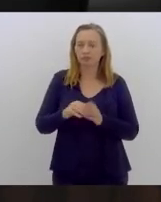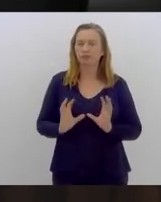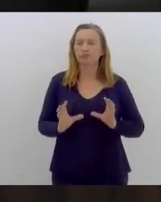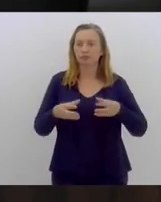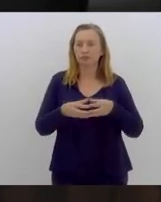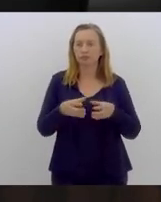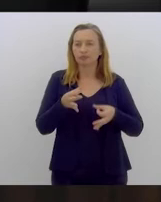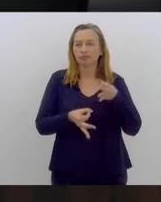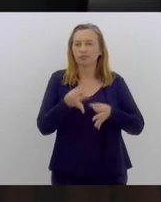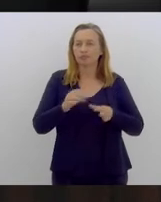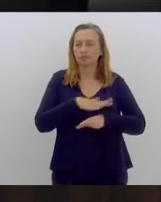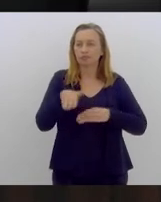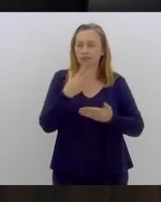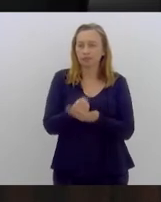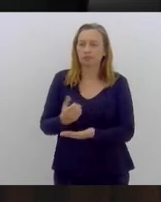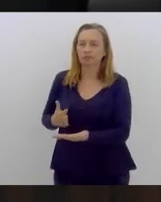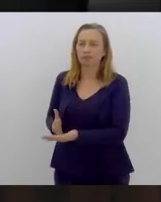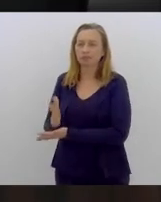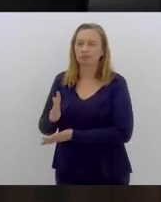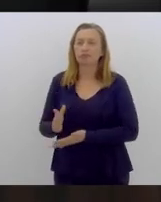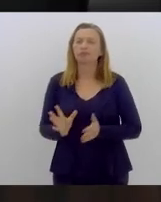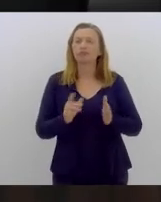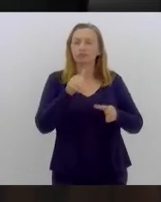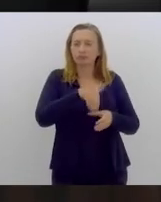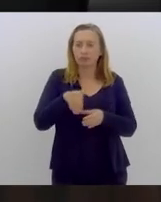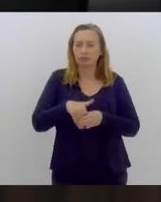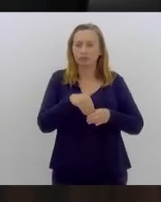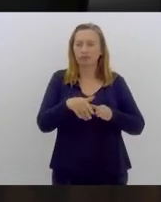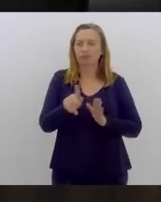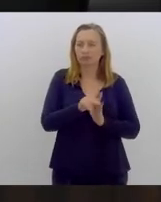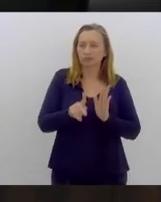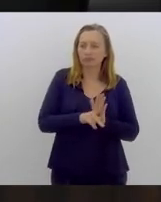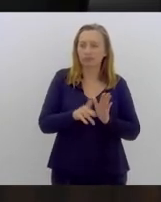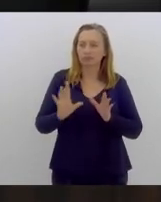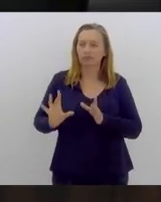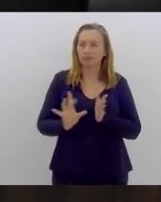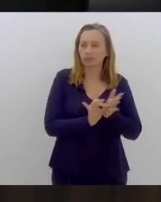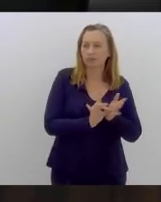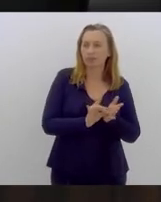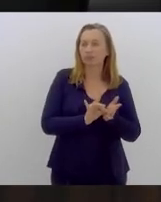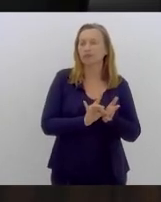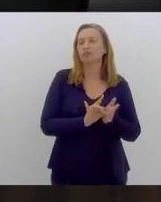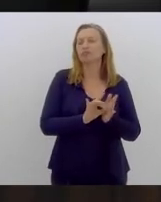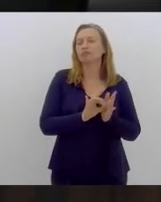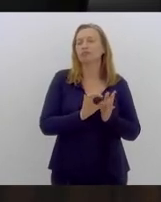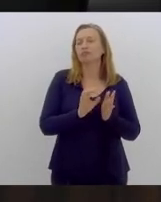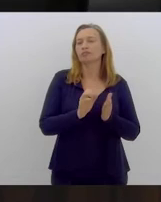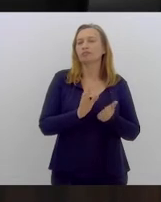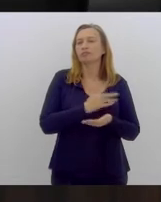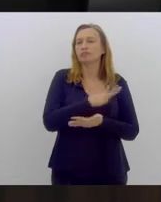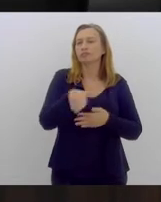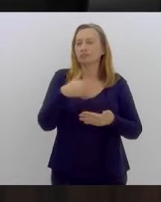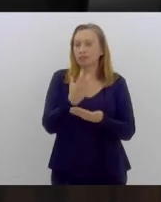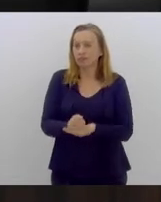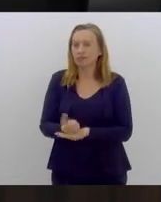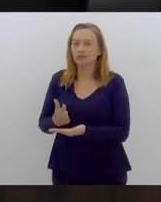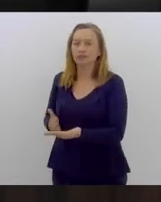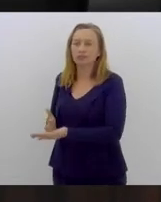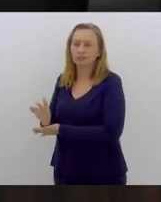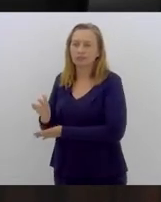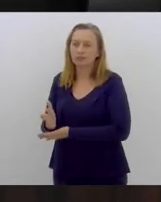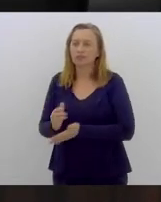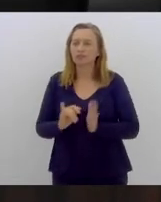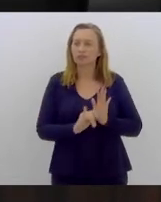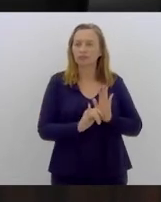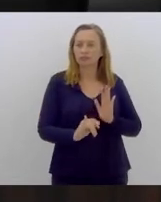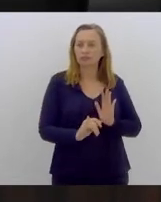e Justiça, senhores que aprovam, permaneçam como estão, aprovado. Em votação, projeto assim emendado, senhores que aprovam, permaneçam como estão, aprovado. Vai a redação